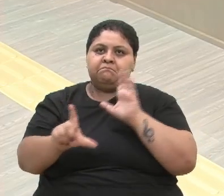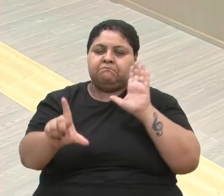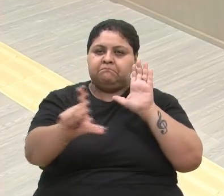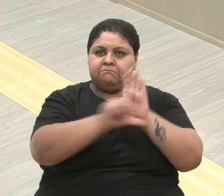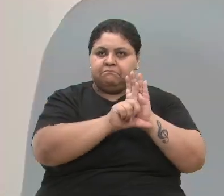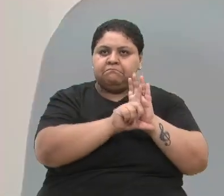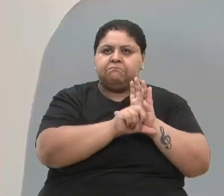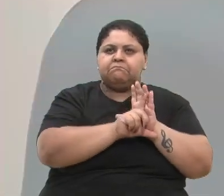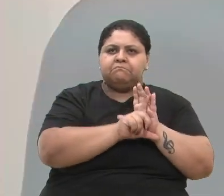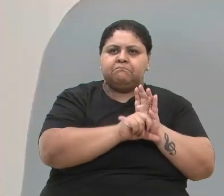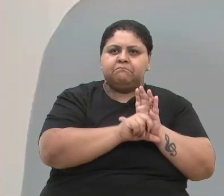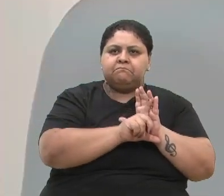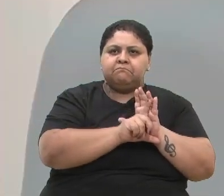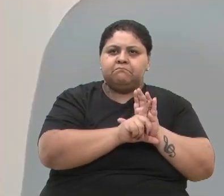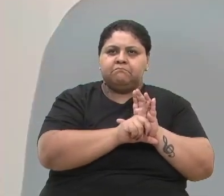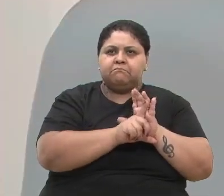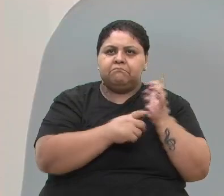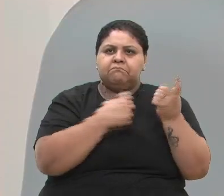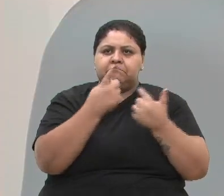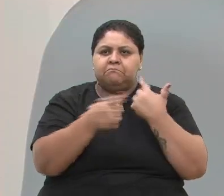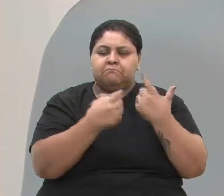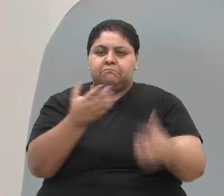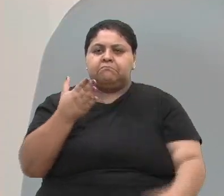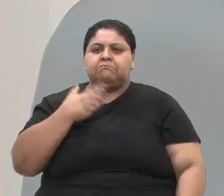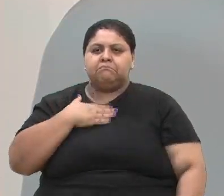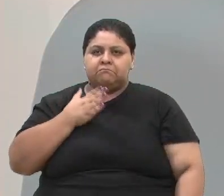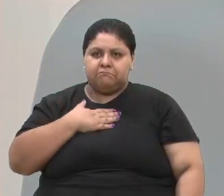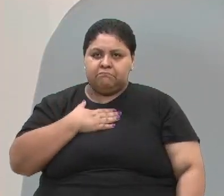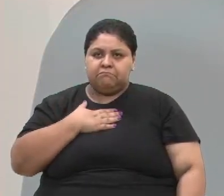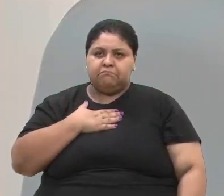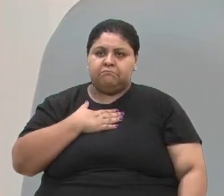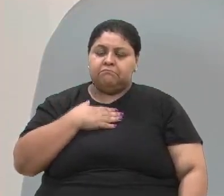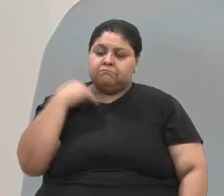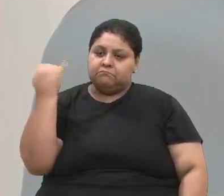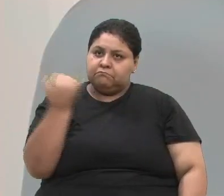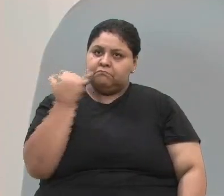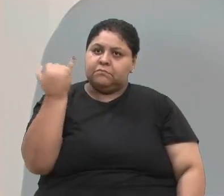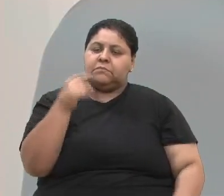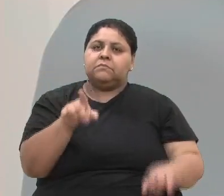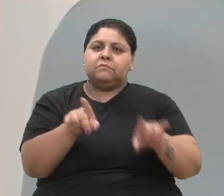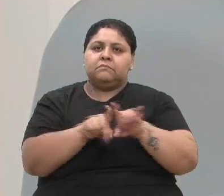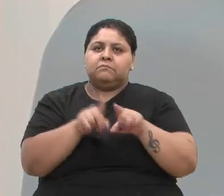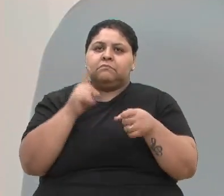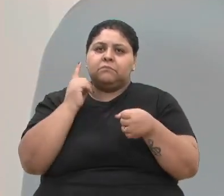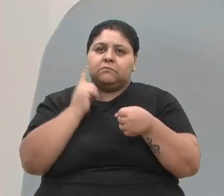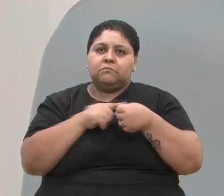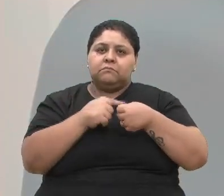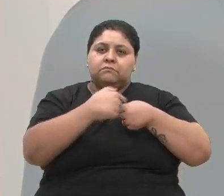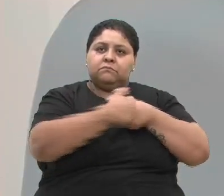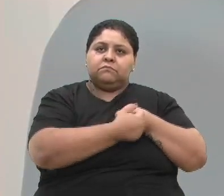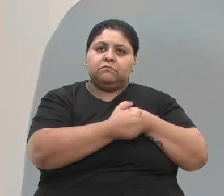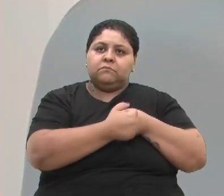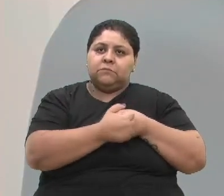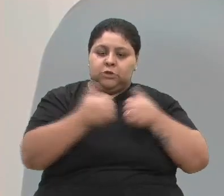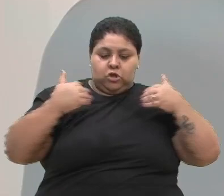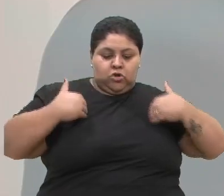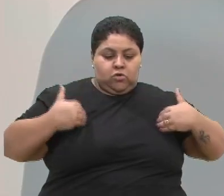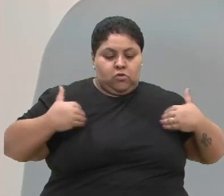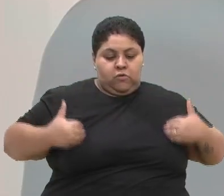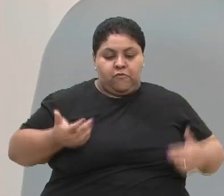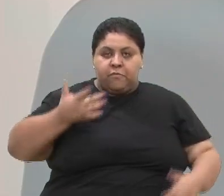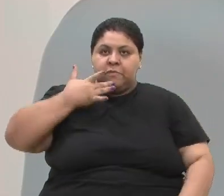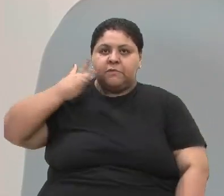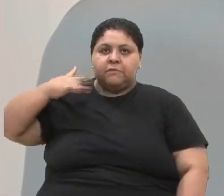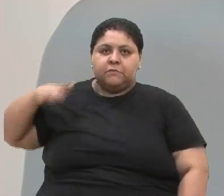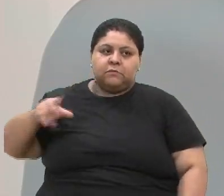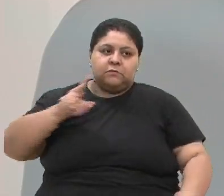listá-los, alguns que para mim foram muito importantes para a cidade, como uniformes para as crianças,